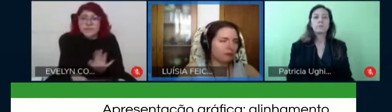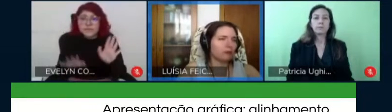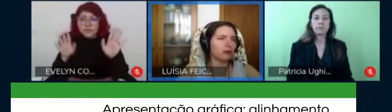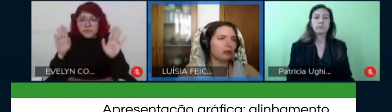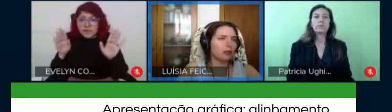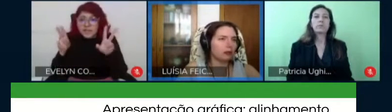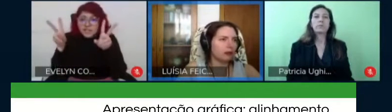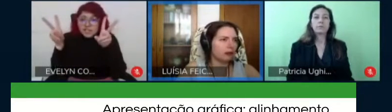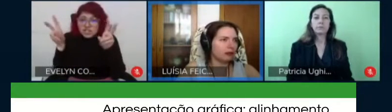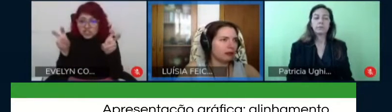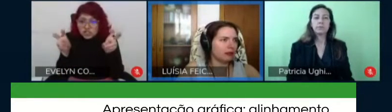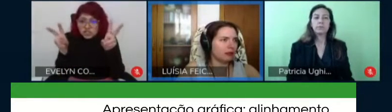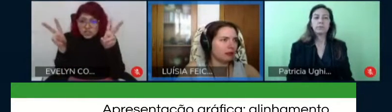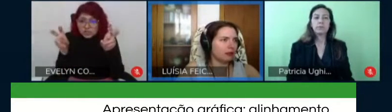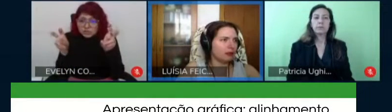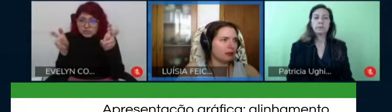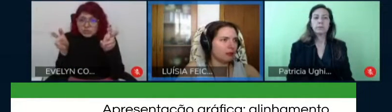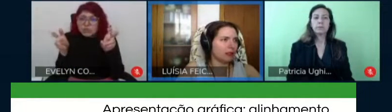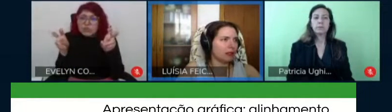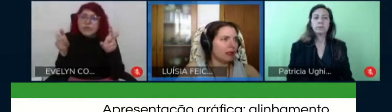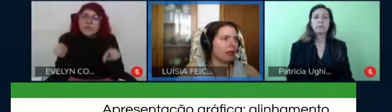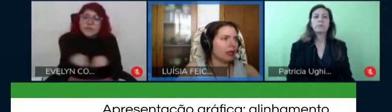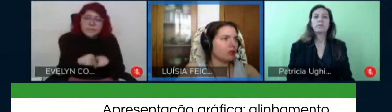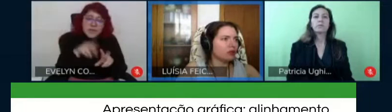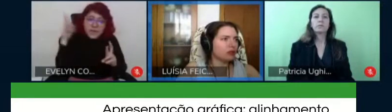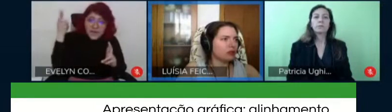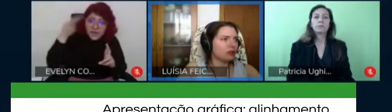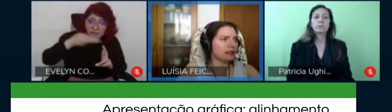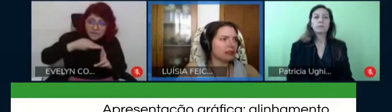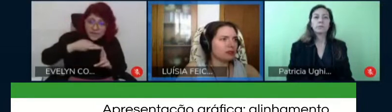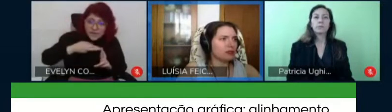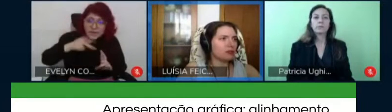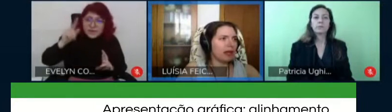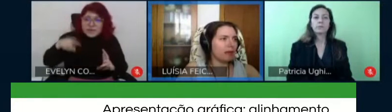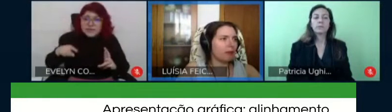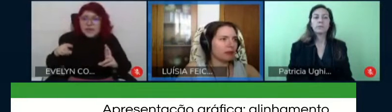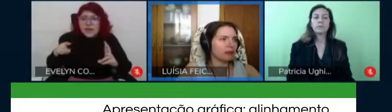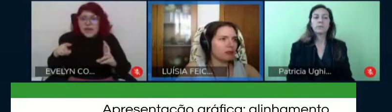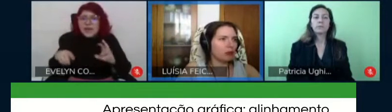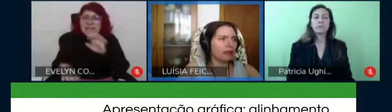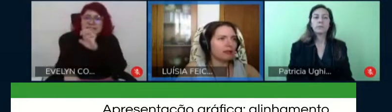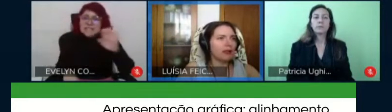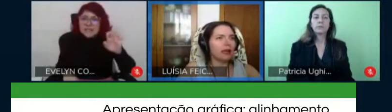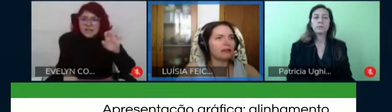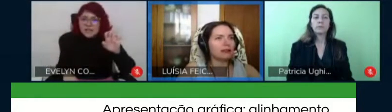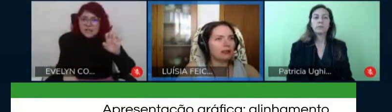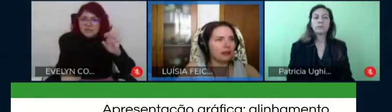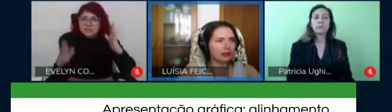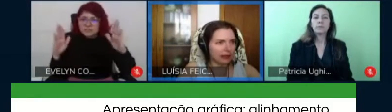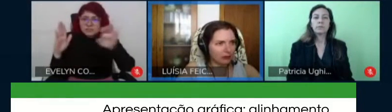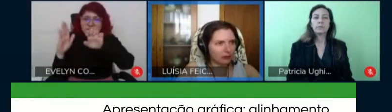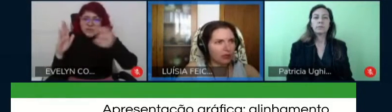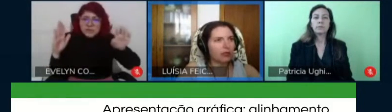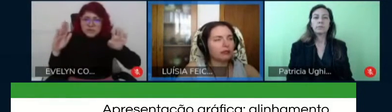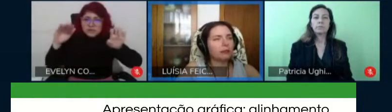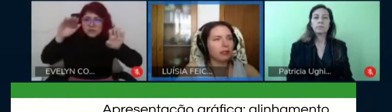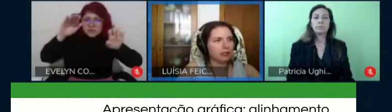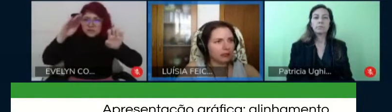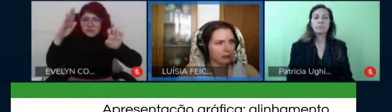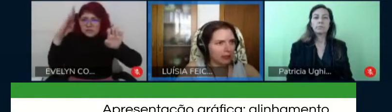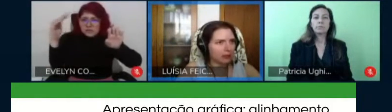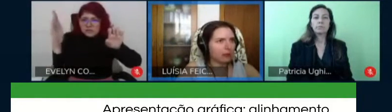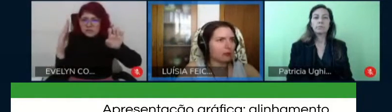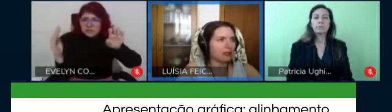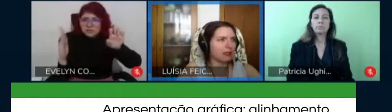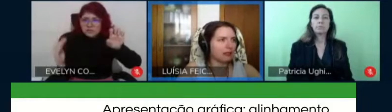ABNT que determina. E os títulos das sessões pré e pós-textuais é centralizado,